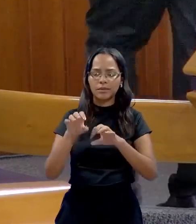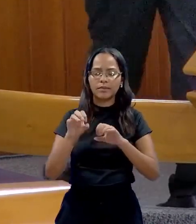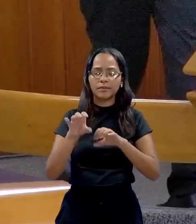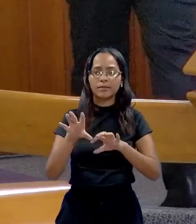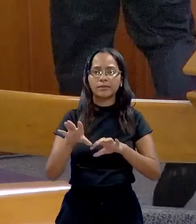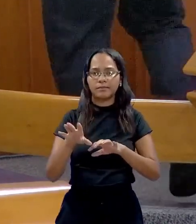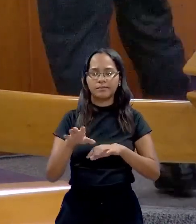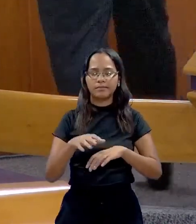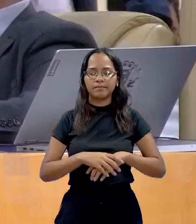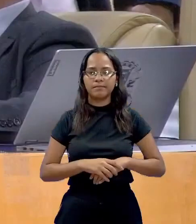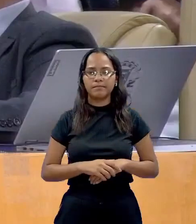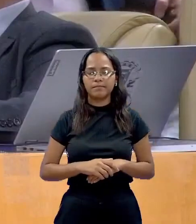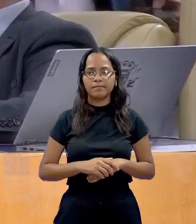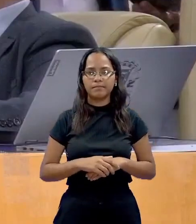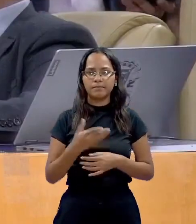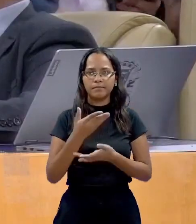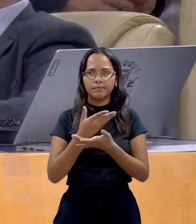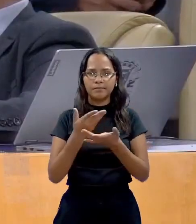presentes.